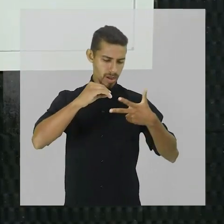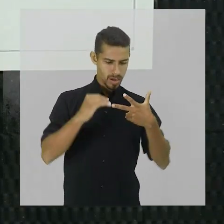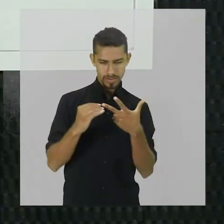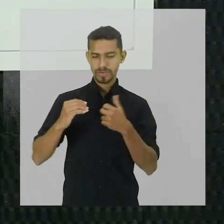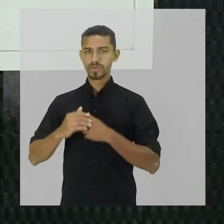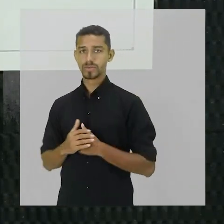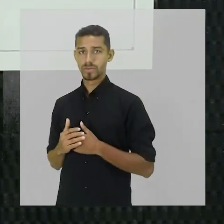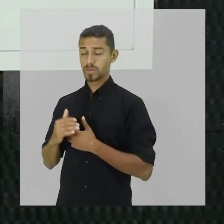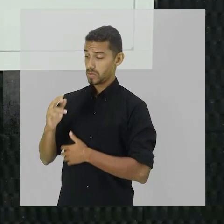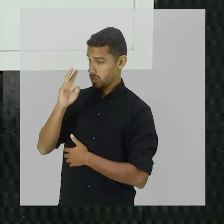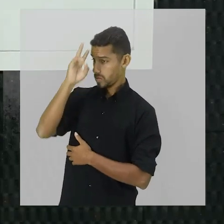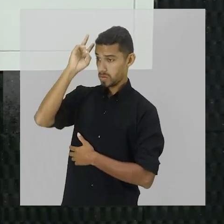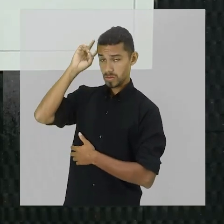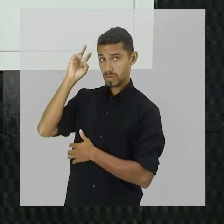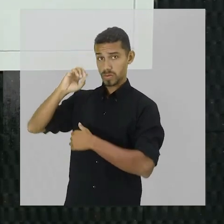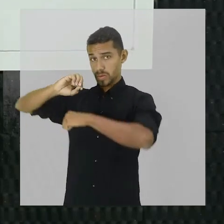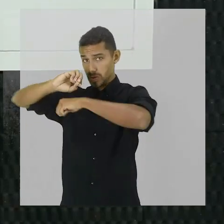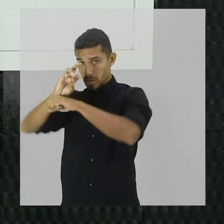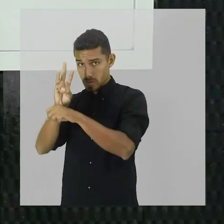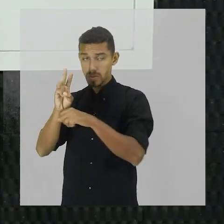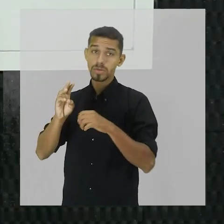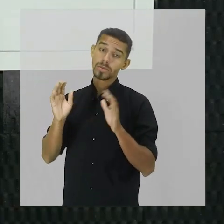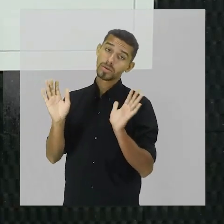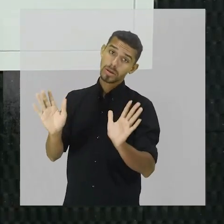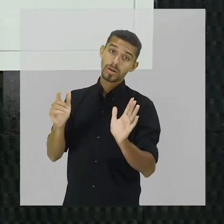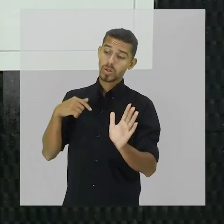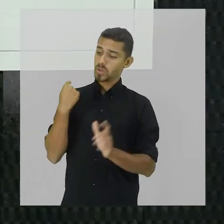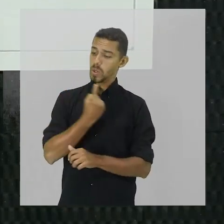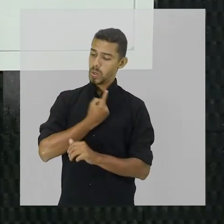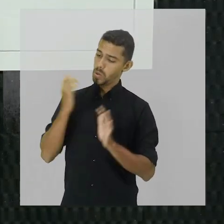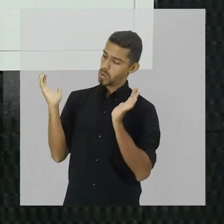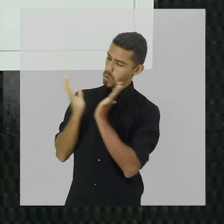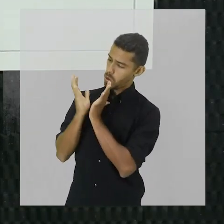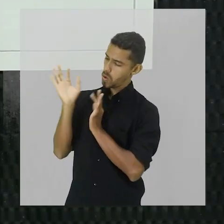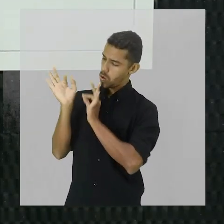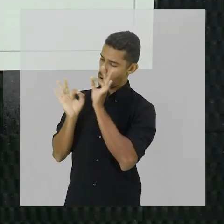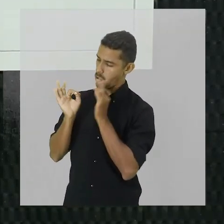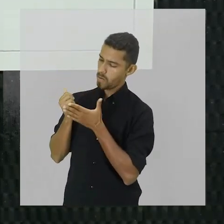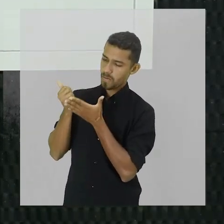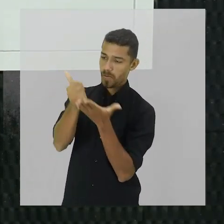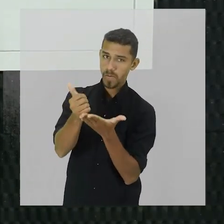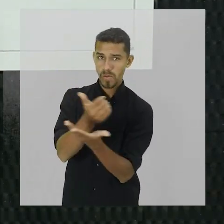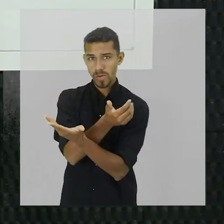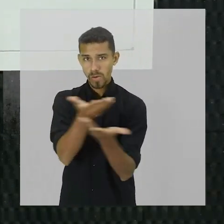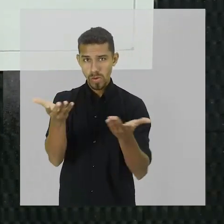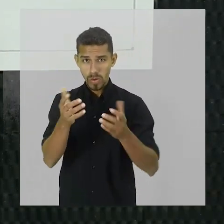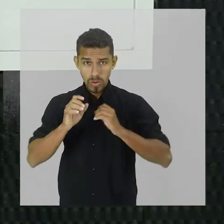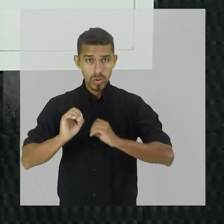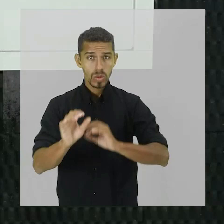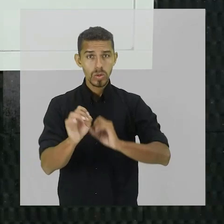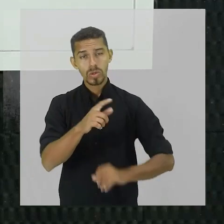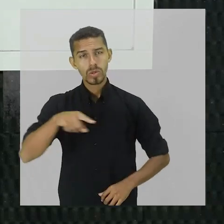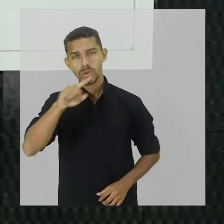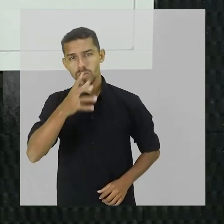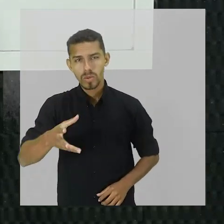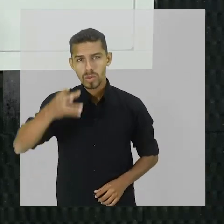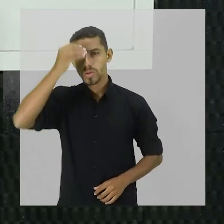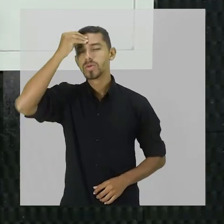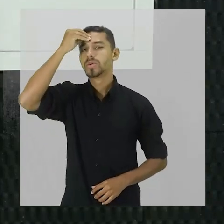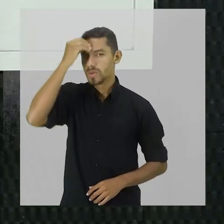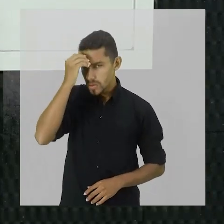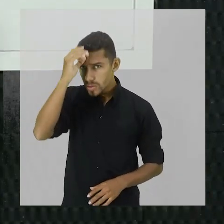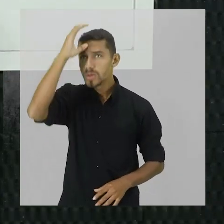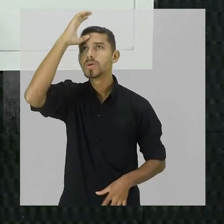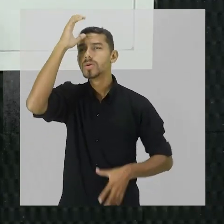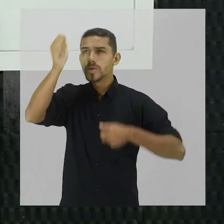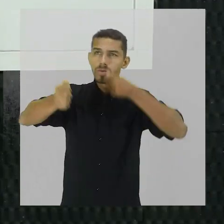a gente está aqui para dar aquele apoio, dar aquele auxílio, dar aquele direcionamento, né? Trabalhando os exercícios, as questões, tá? Mostrando para vocês